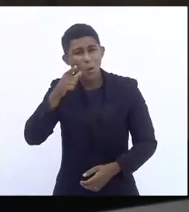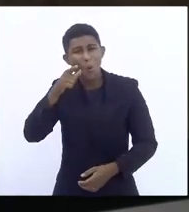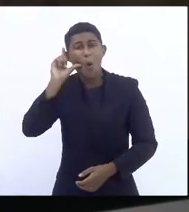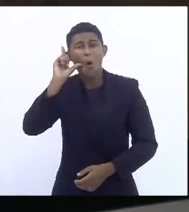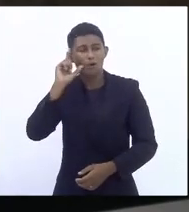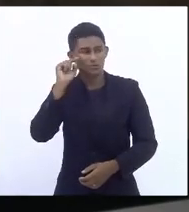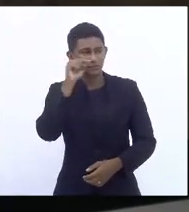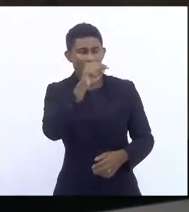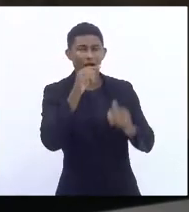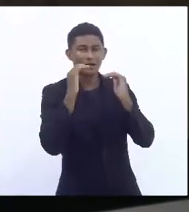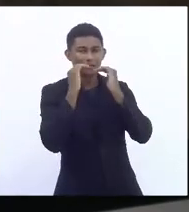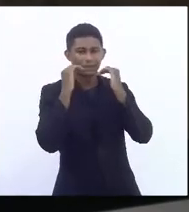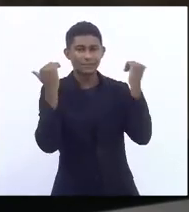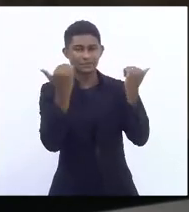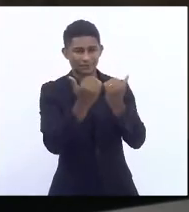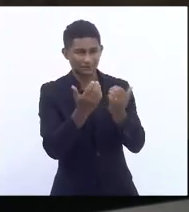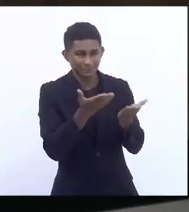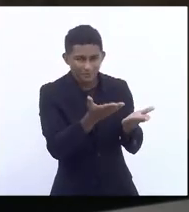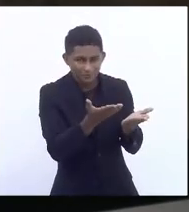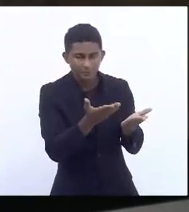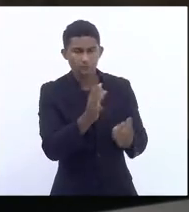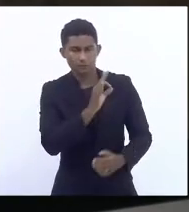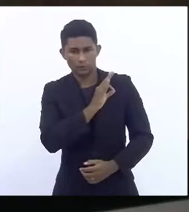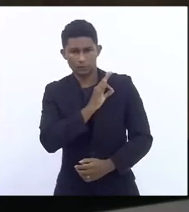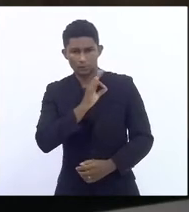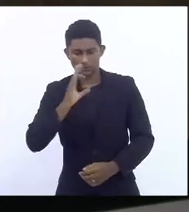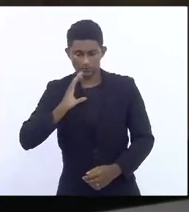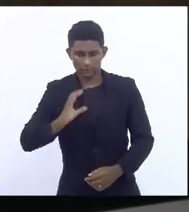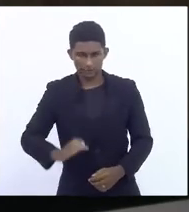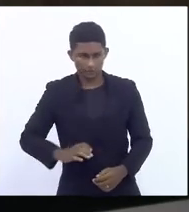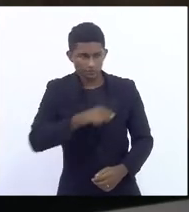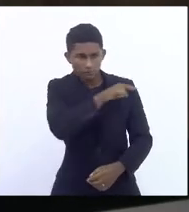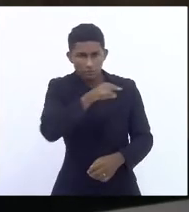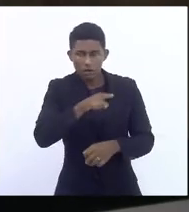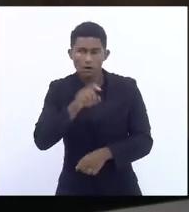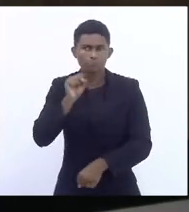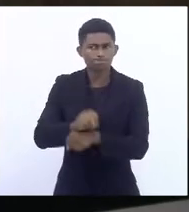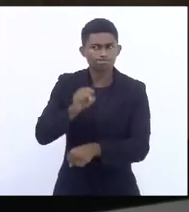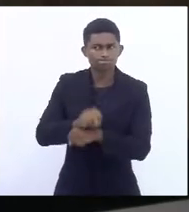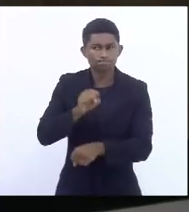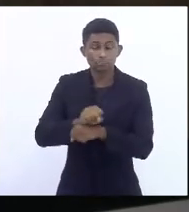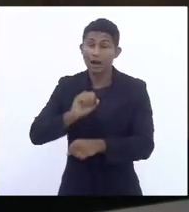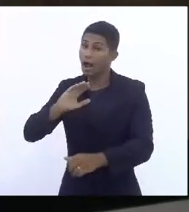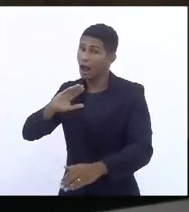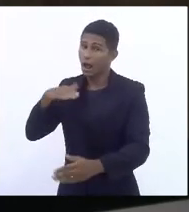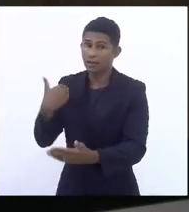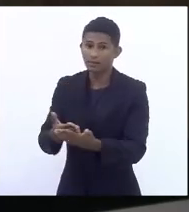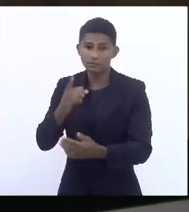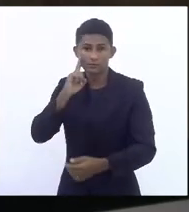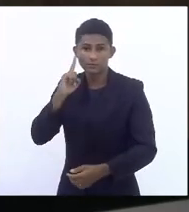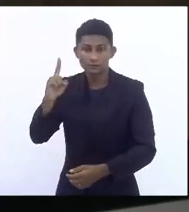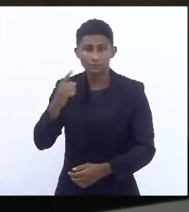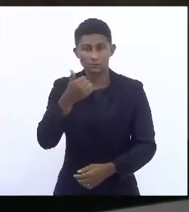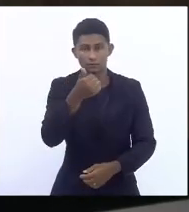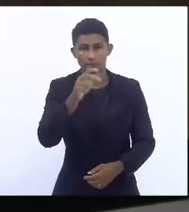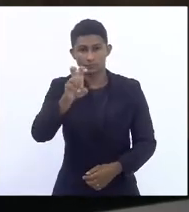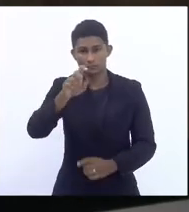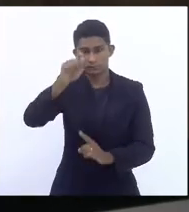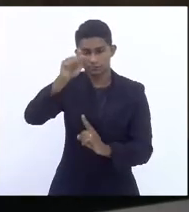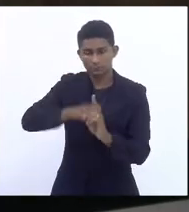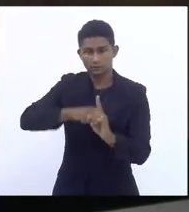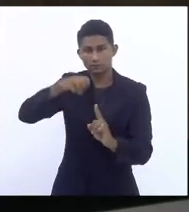ali aconteceu, os policiais civis aguardam que até o dia 15 de março do corrente